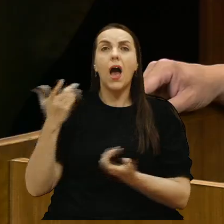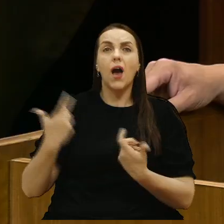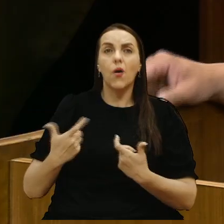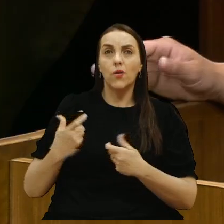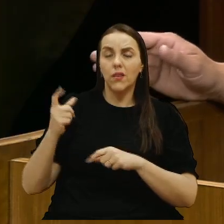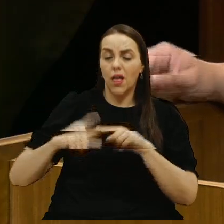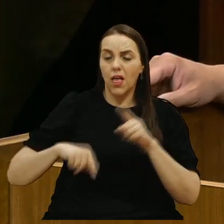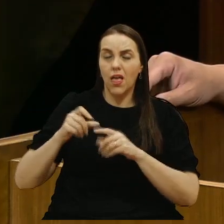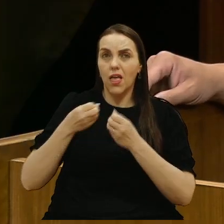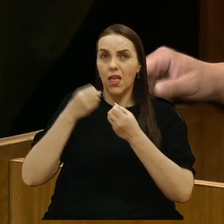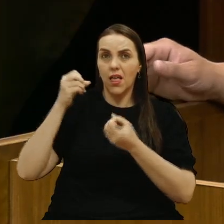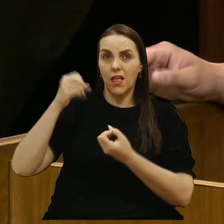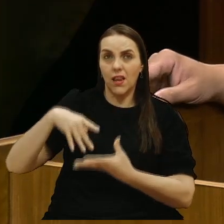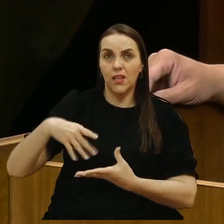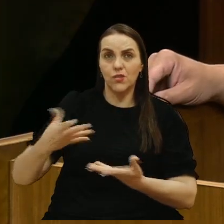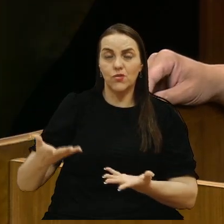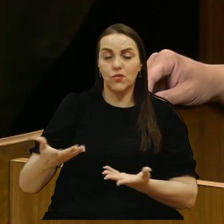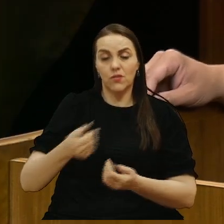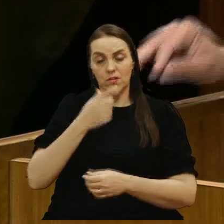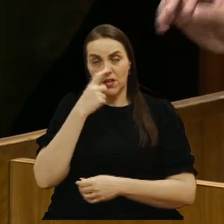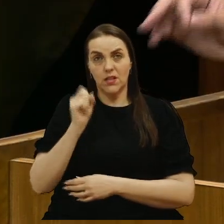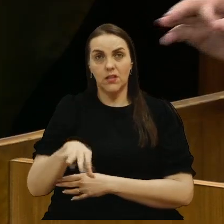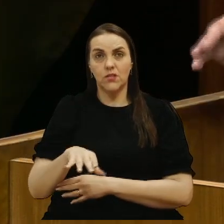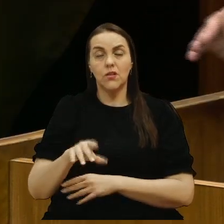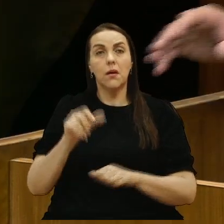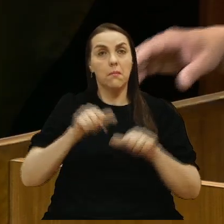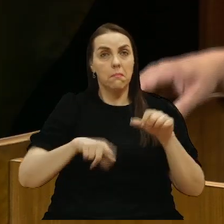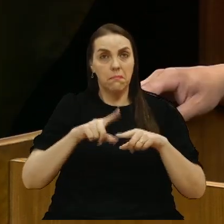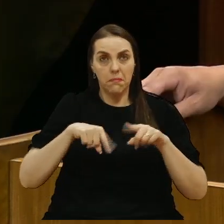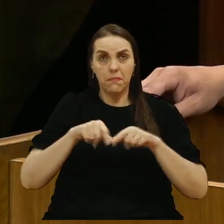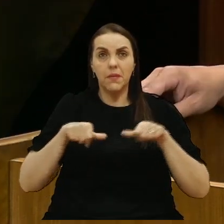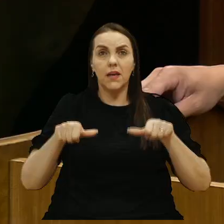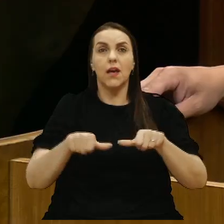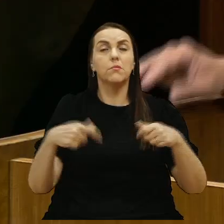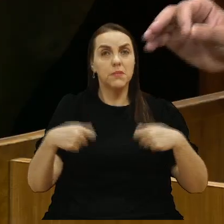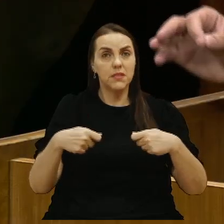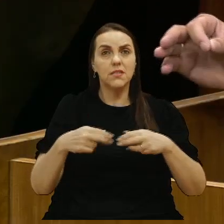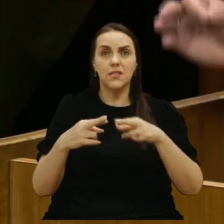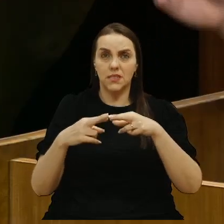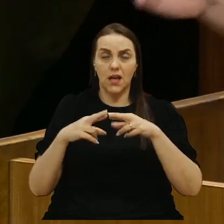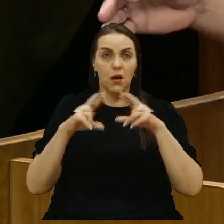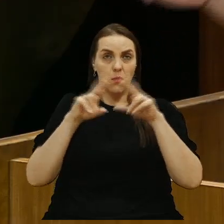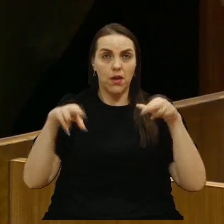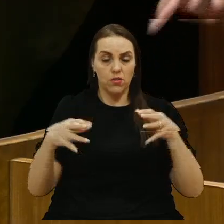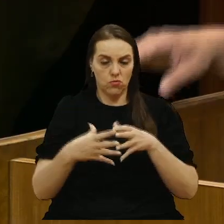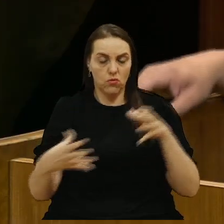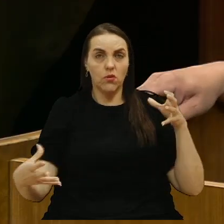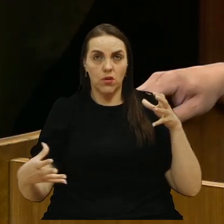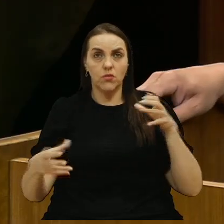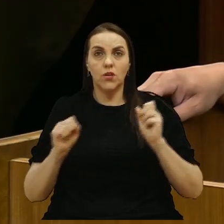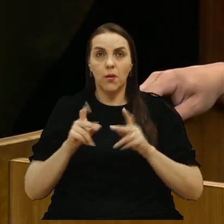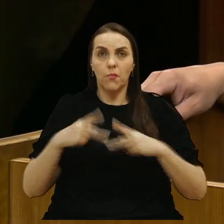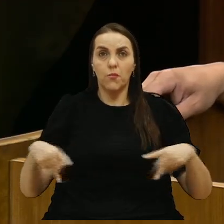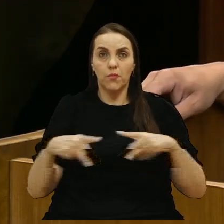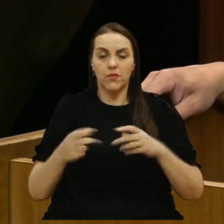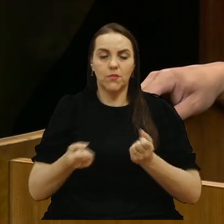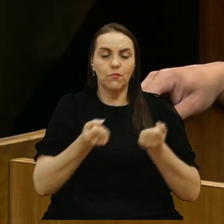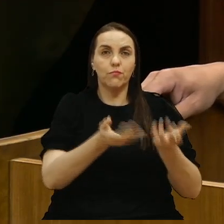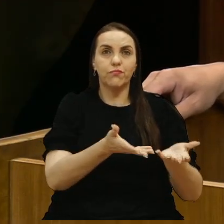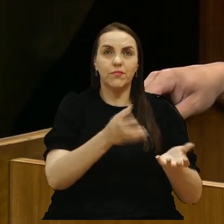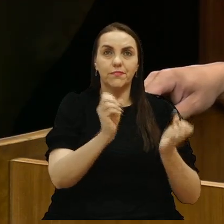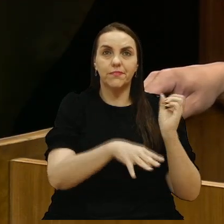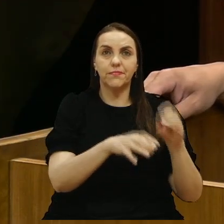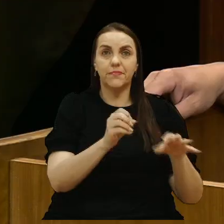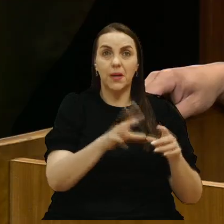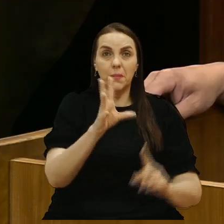mercado. Por que os mercados, as grandes redes, todas elas não têm um ecoponto onde a população pudesse largar aquele material?